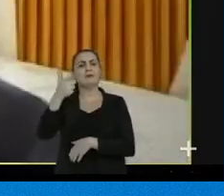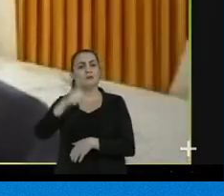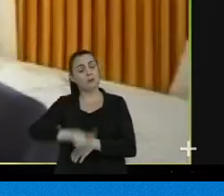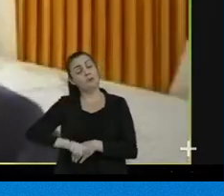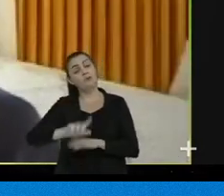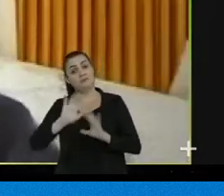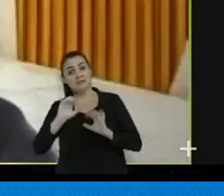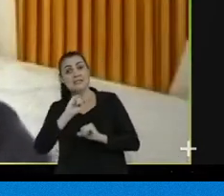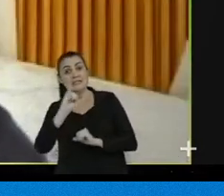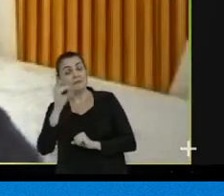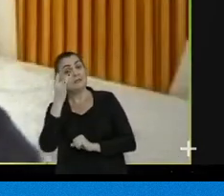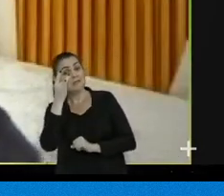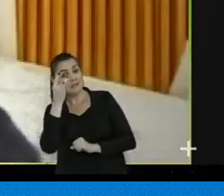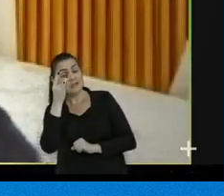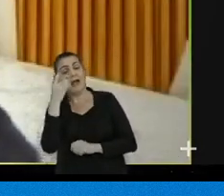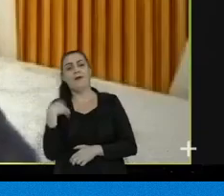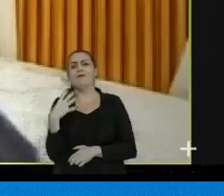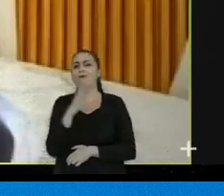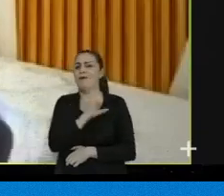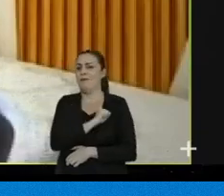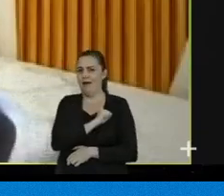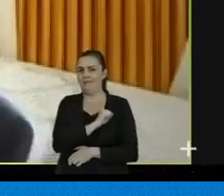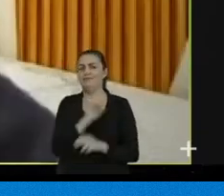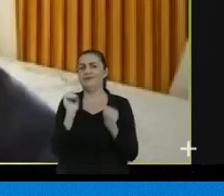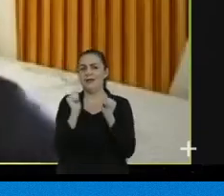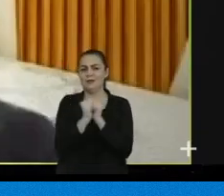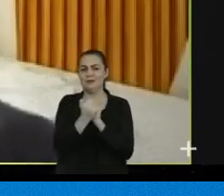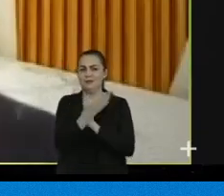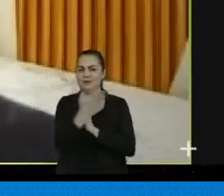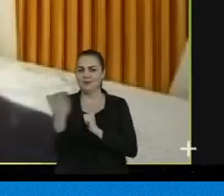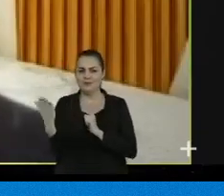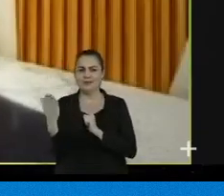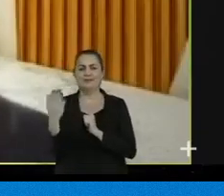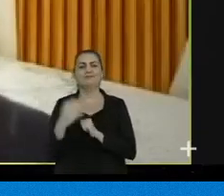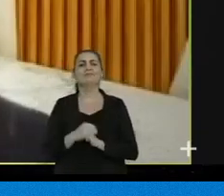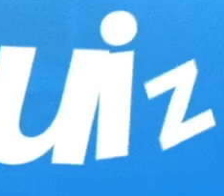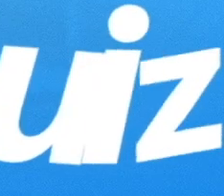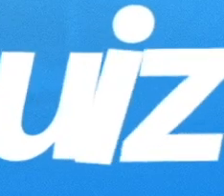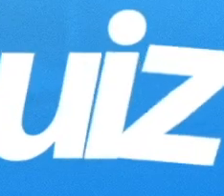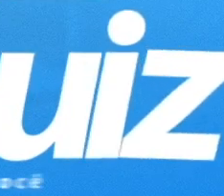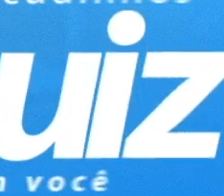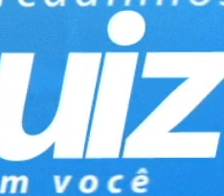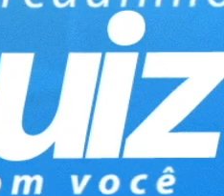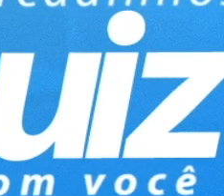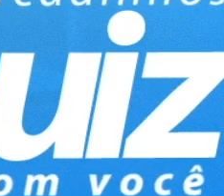aí com vocês no evento presencial ano que vem, se Deus quiser, tá bom? Beijo, boa tarde, obrigada.